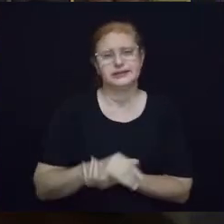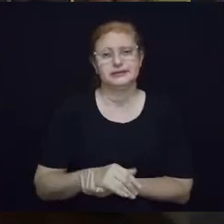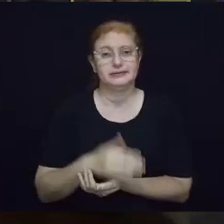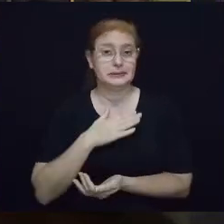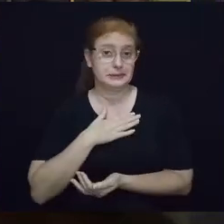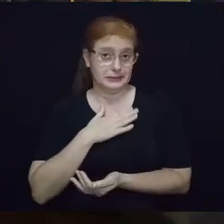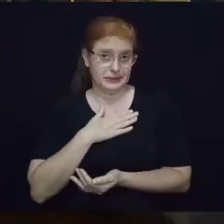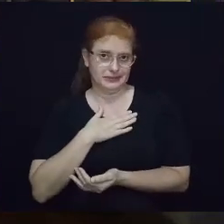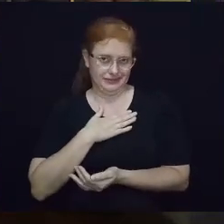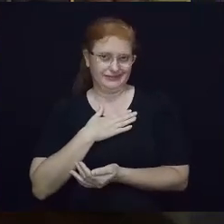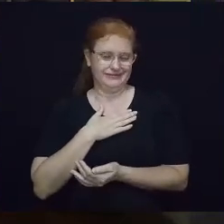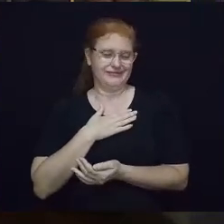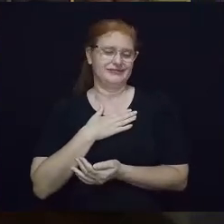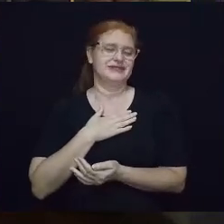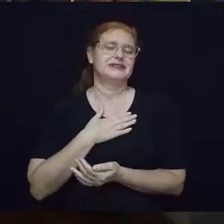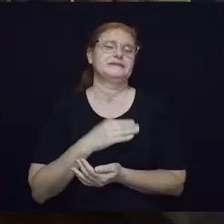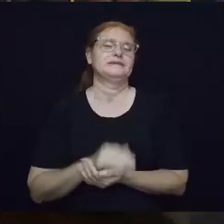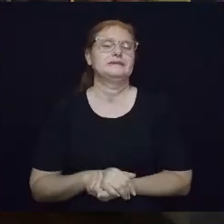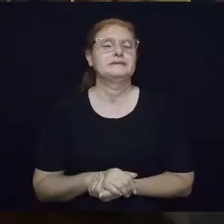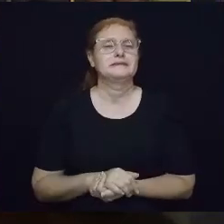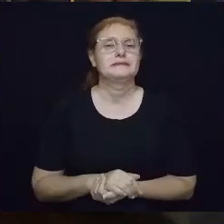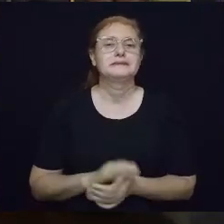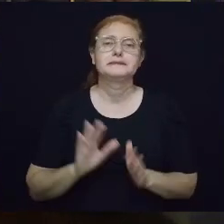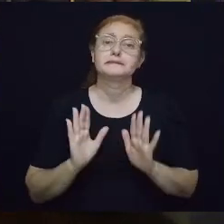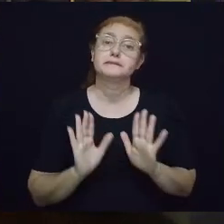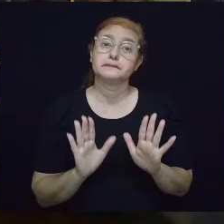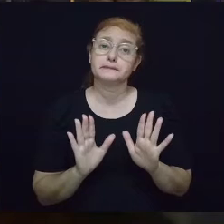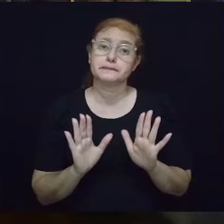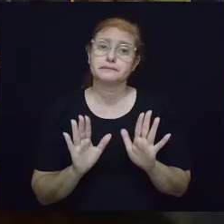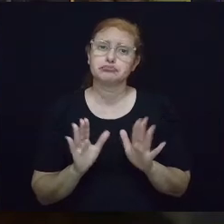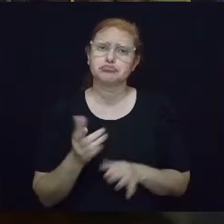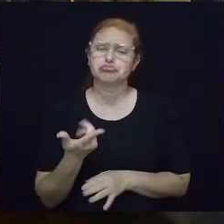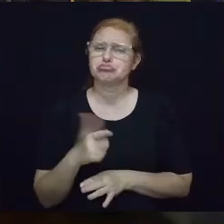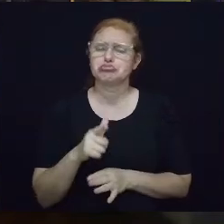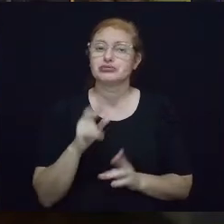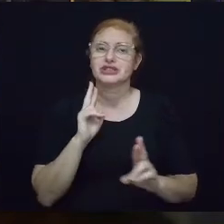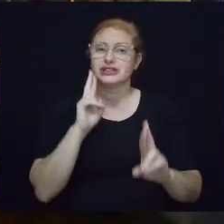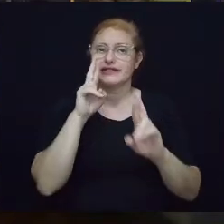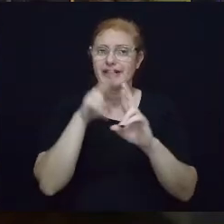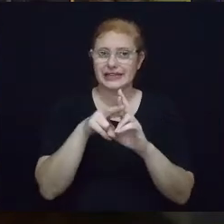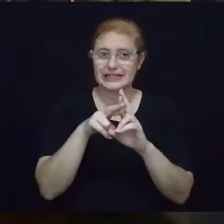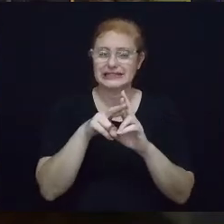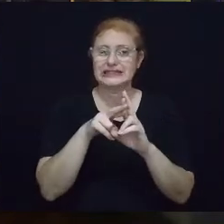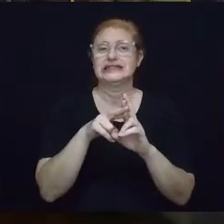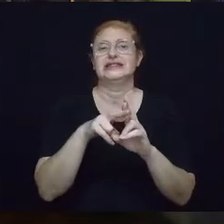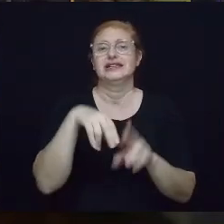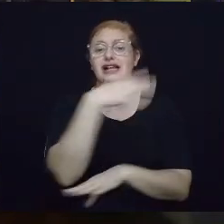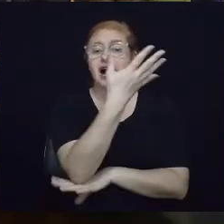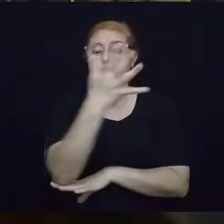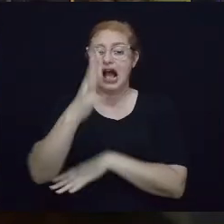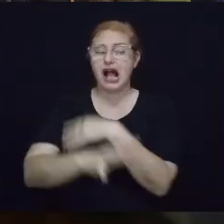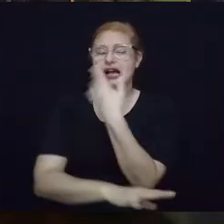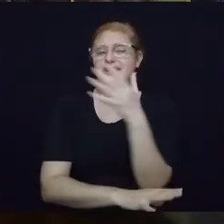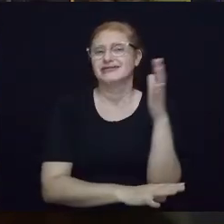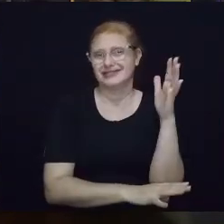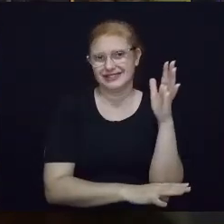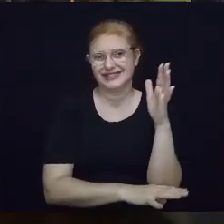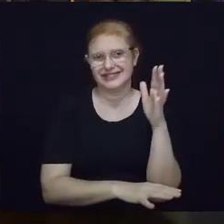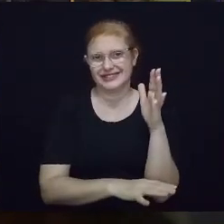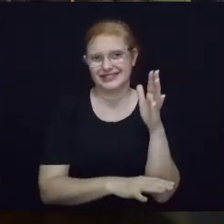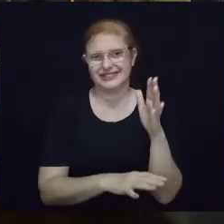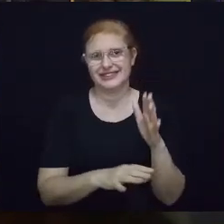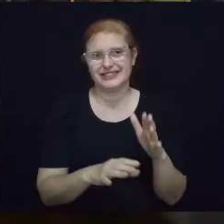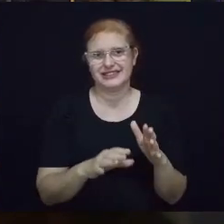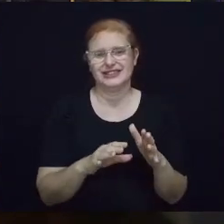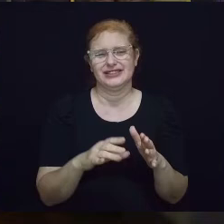era lógico, era claro. Mas ela não tinha essa referência a elementos da natureza que tem agora. Ela era bem